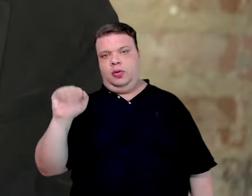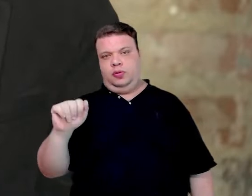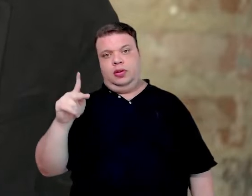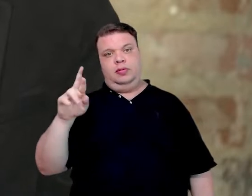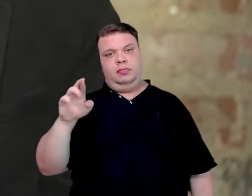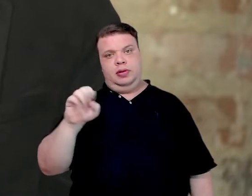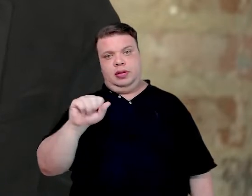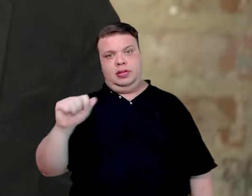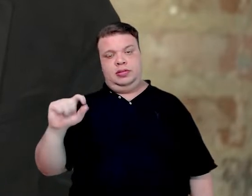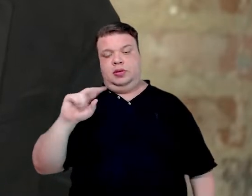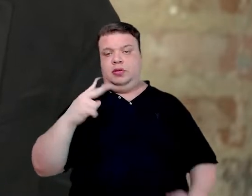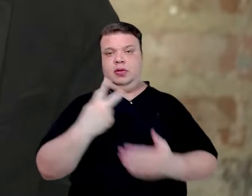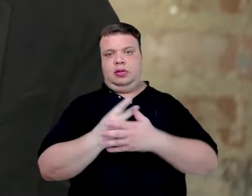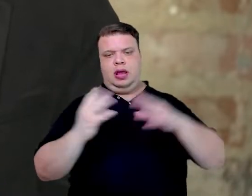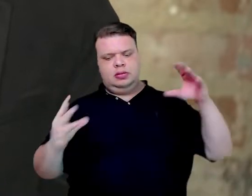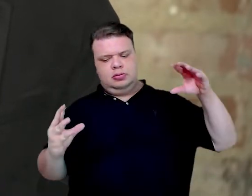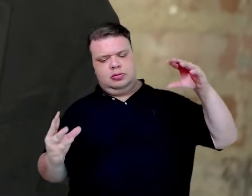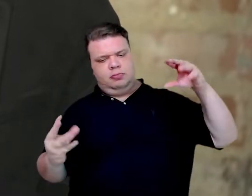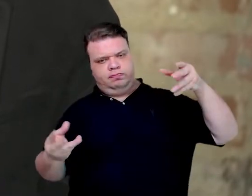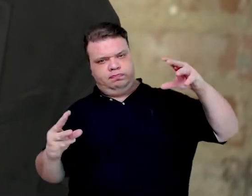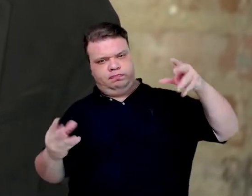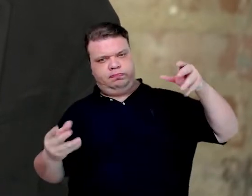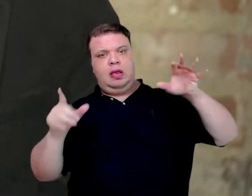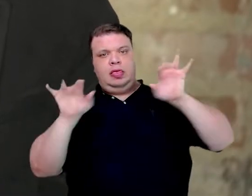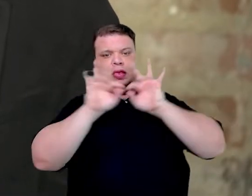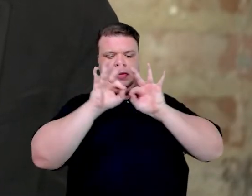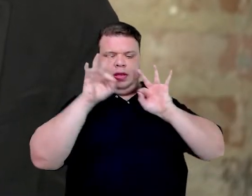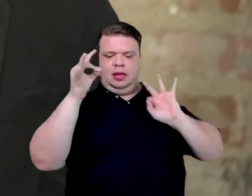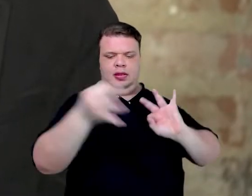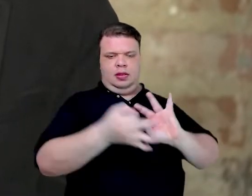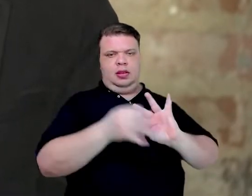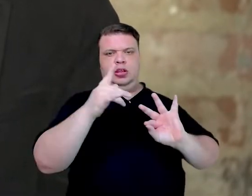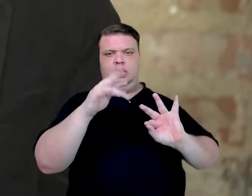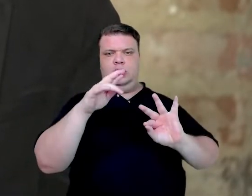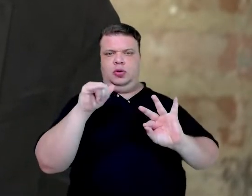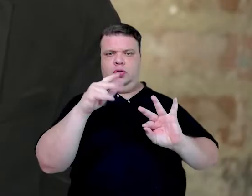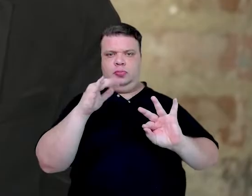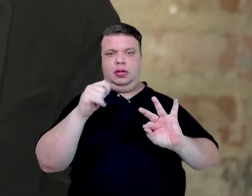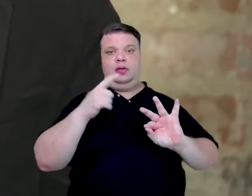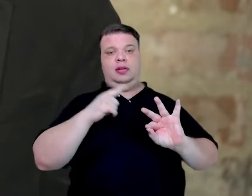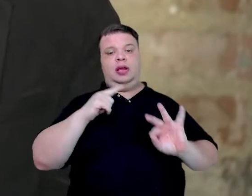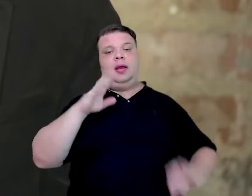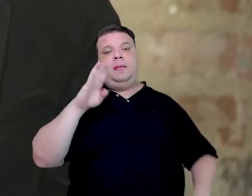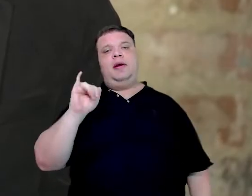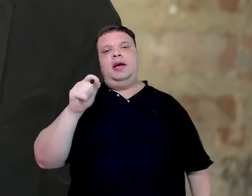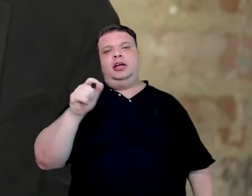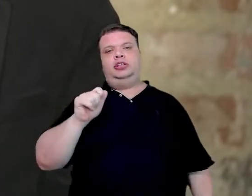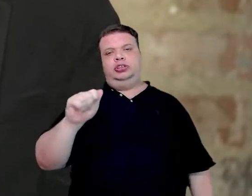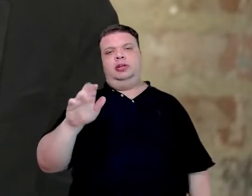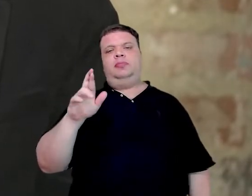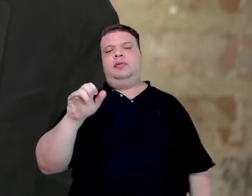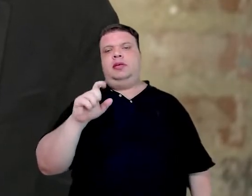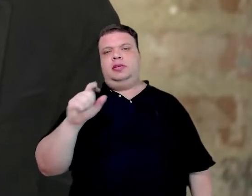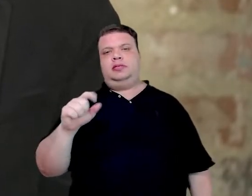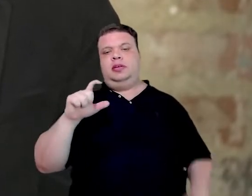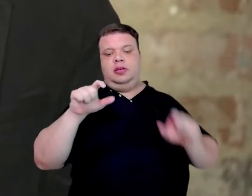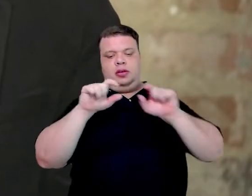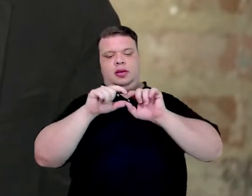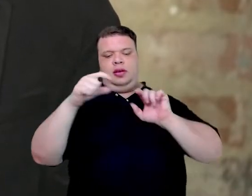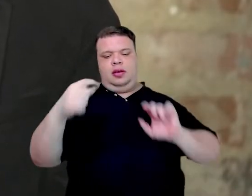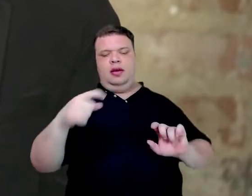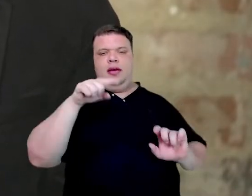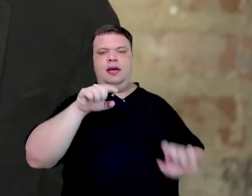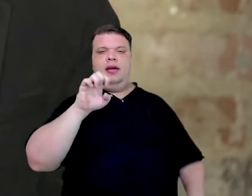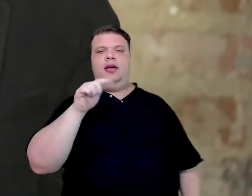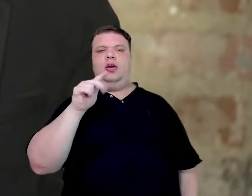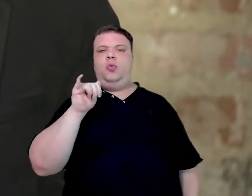alta pressão, que ocorrem sob os polos e em latitudes tropicais, e os centros de baixa pressão, que